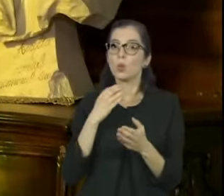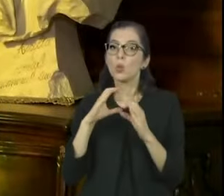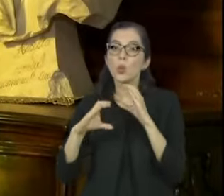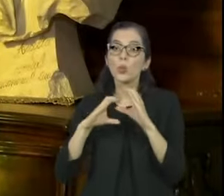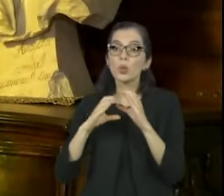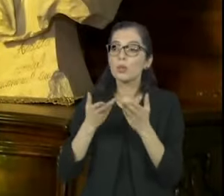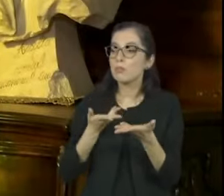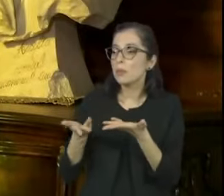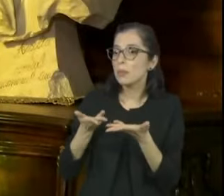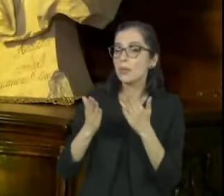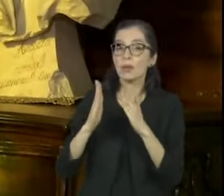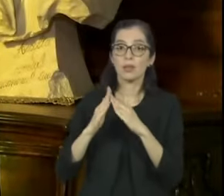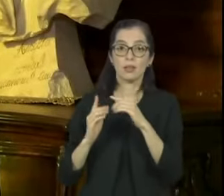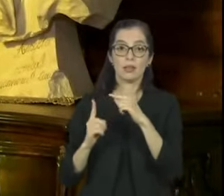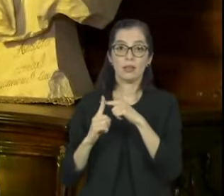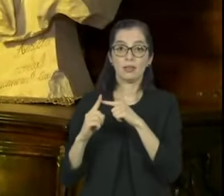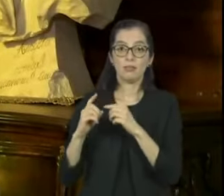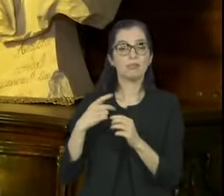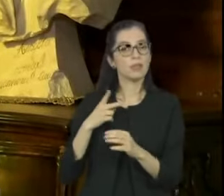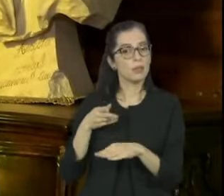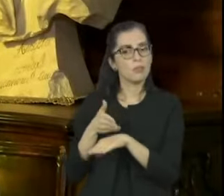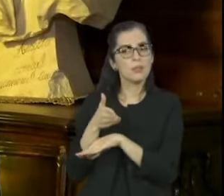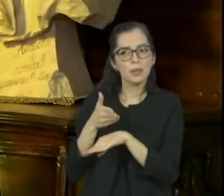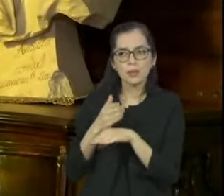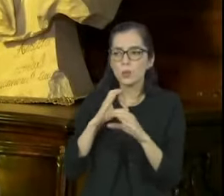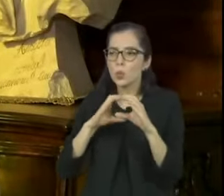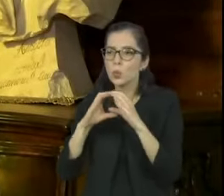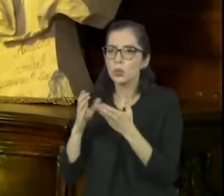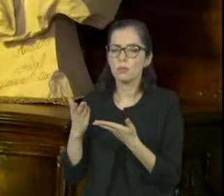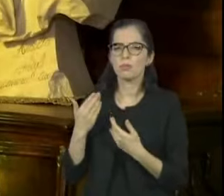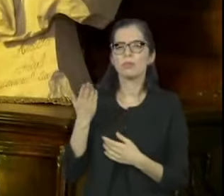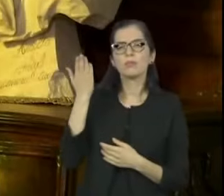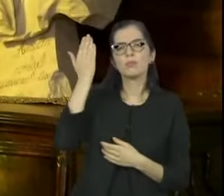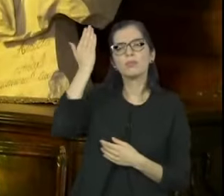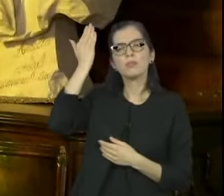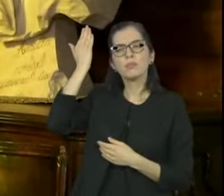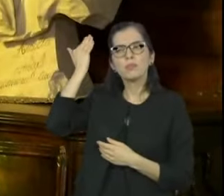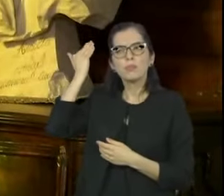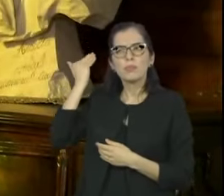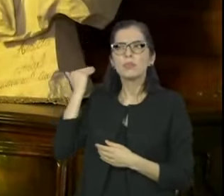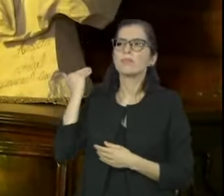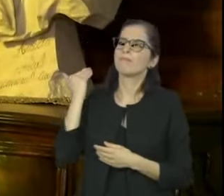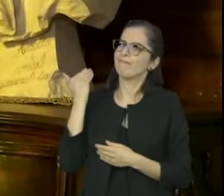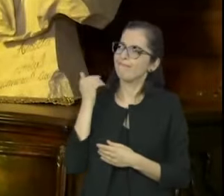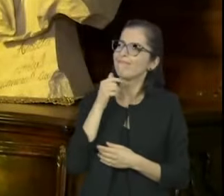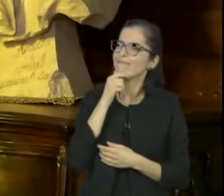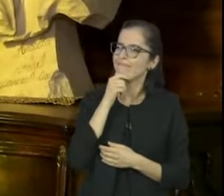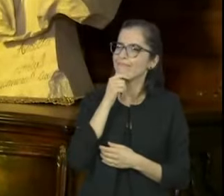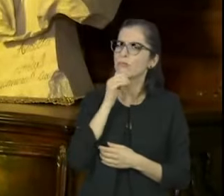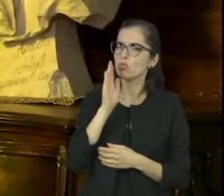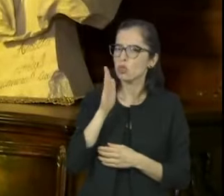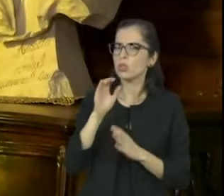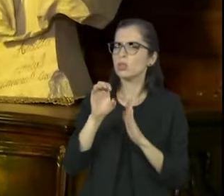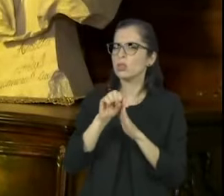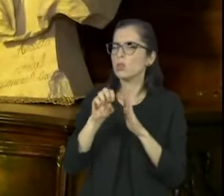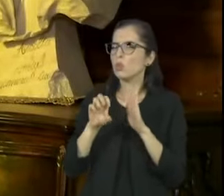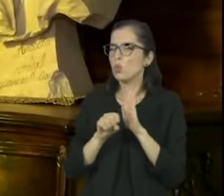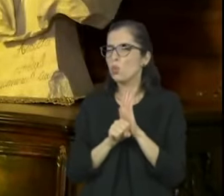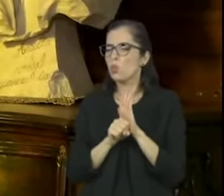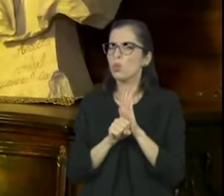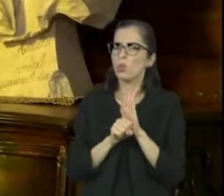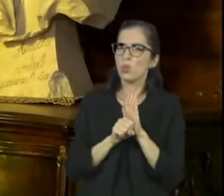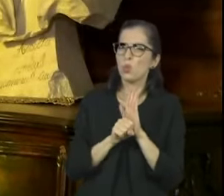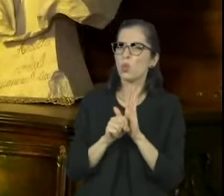que a igreja usou isso desde os tempos mais primitivos da vida da igreja já no primeiro século do